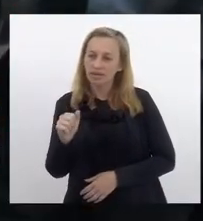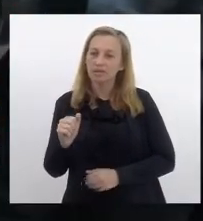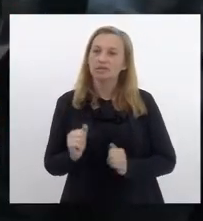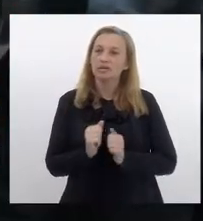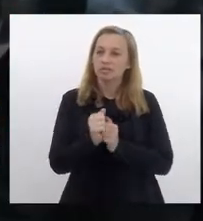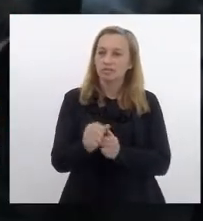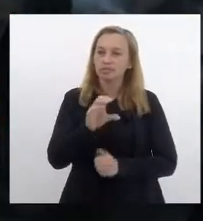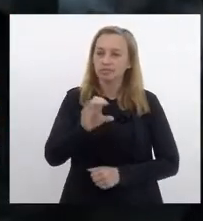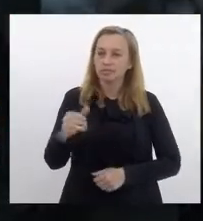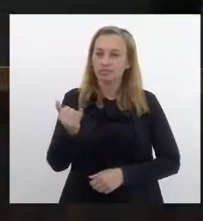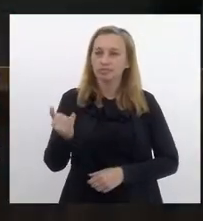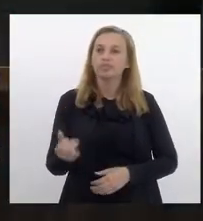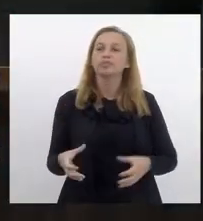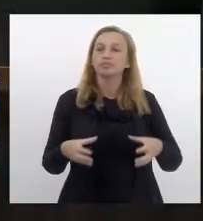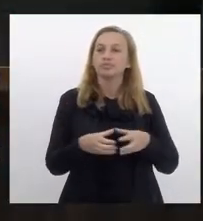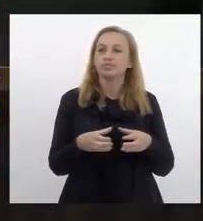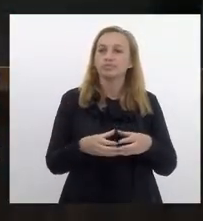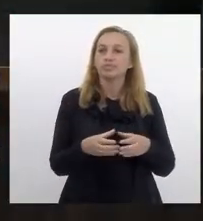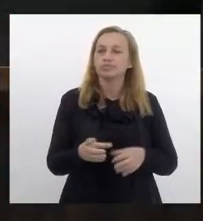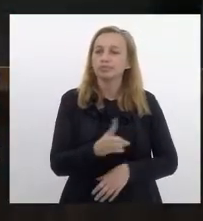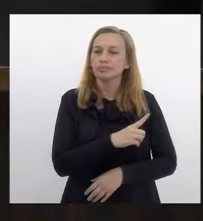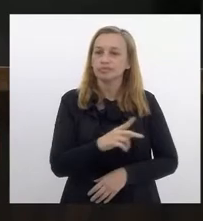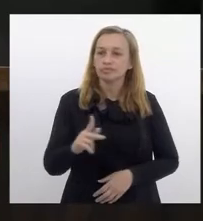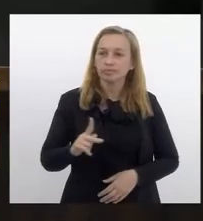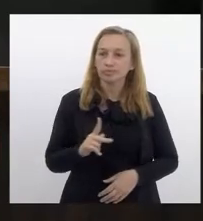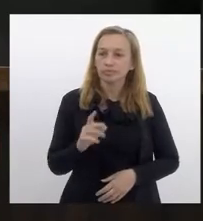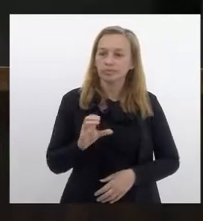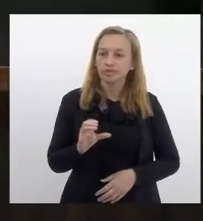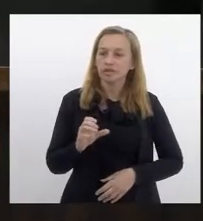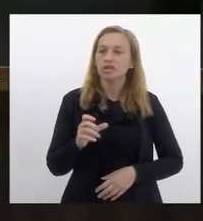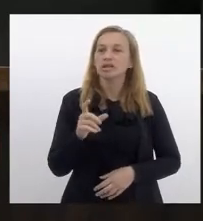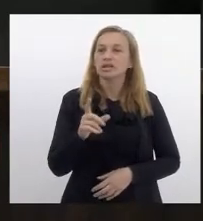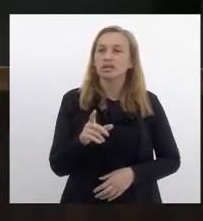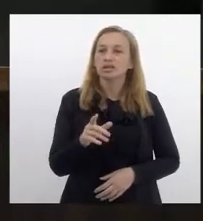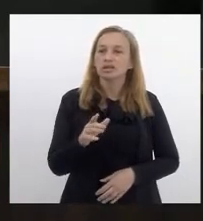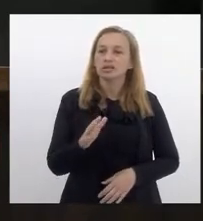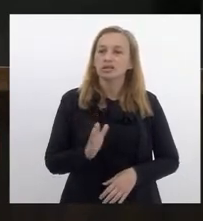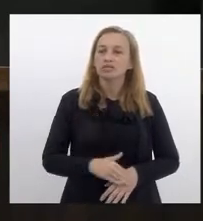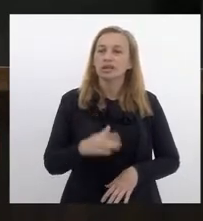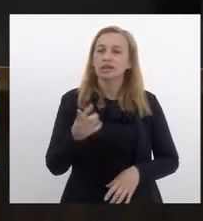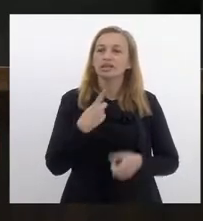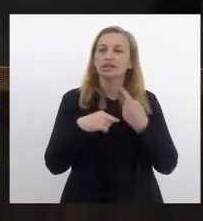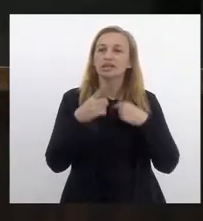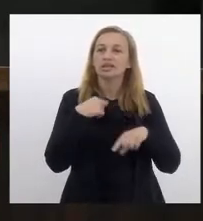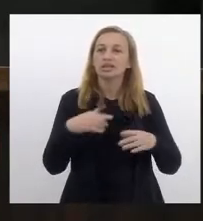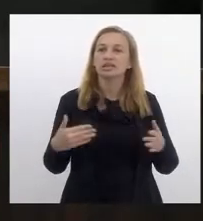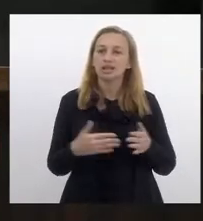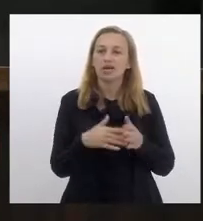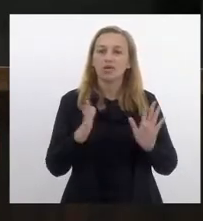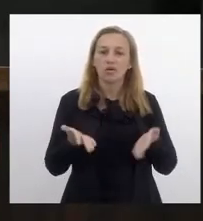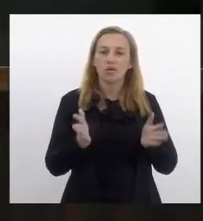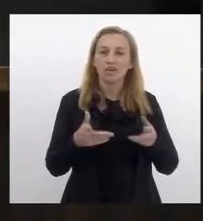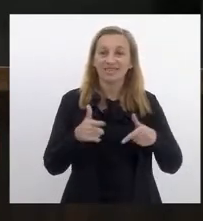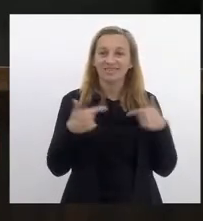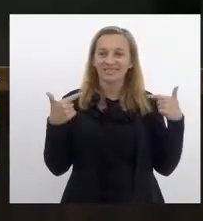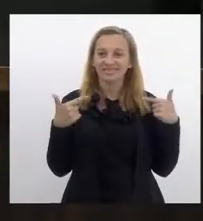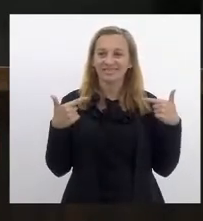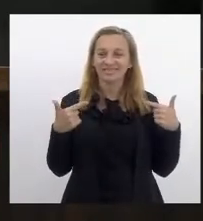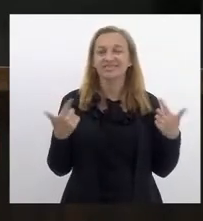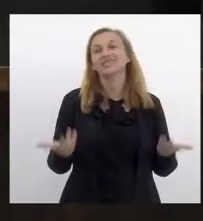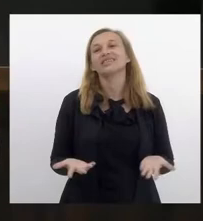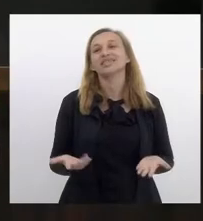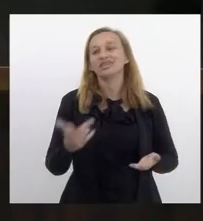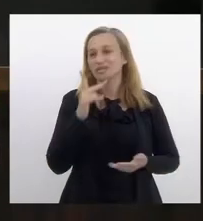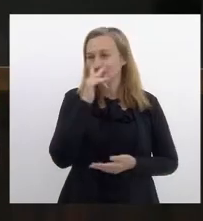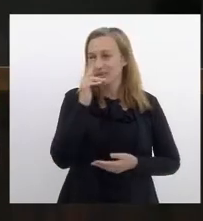CCJ. Pela Comissão de Defesa Civil, parecer mais esperado até agora, há um sorriso. Parece até